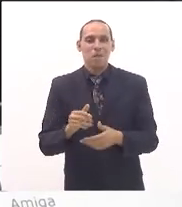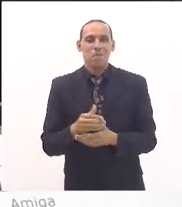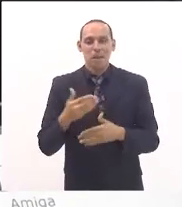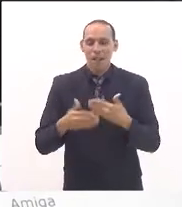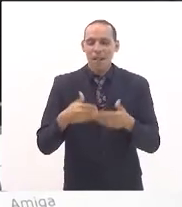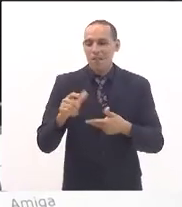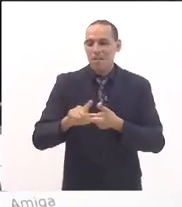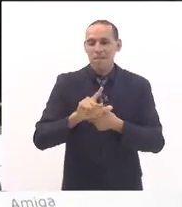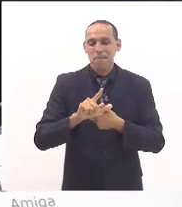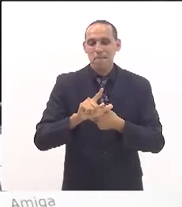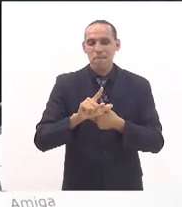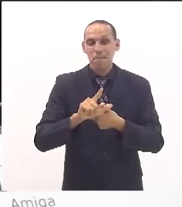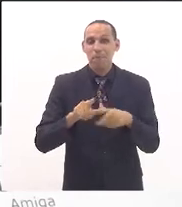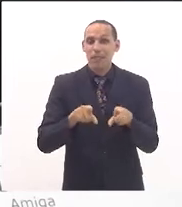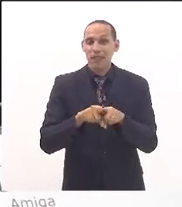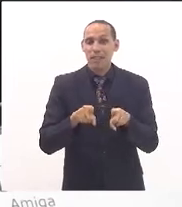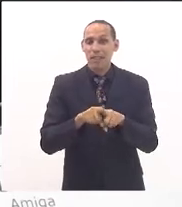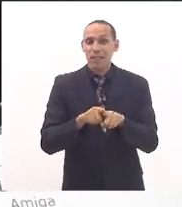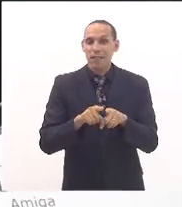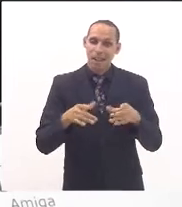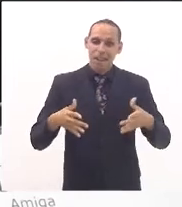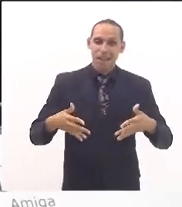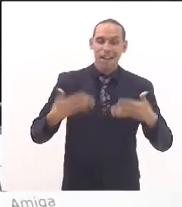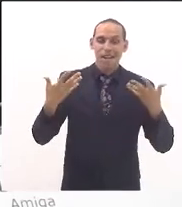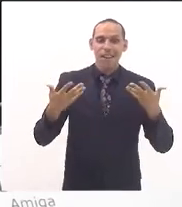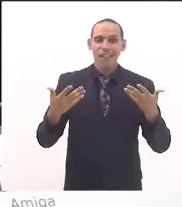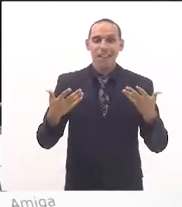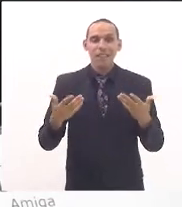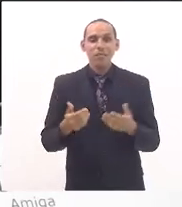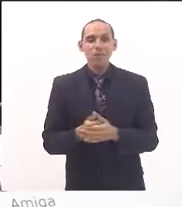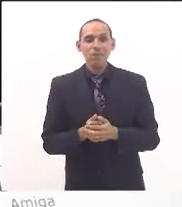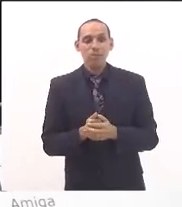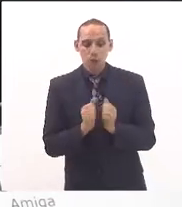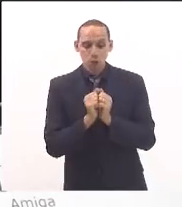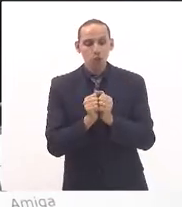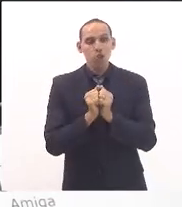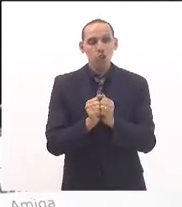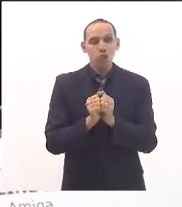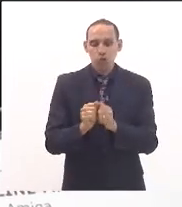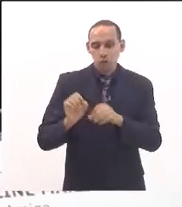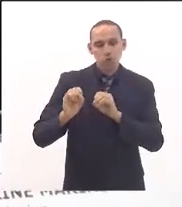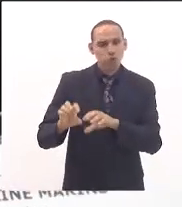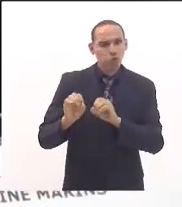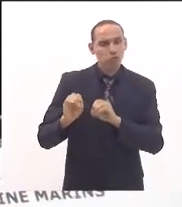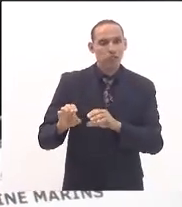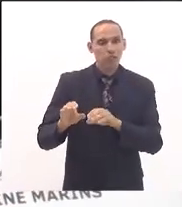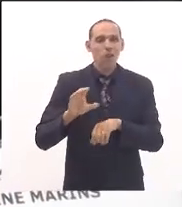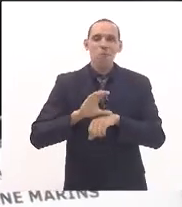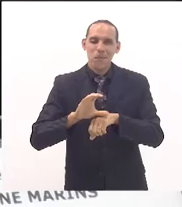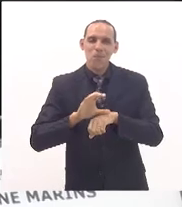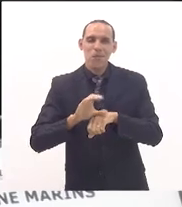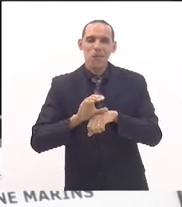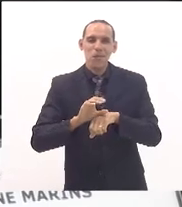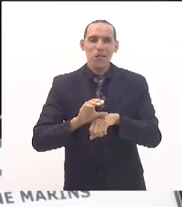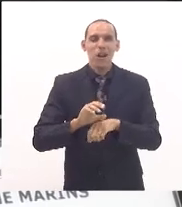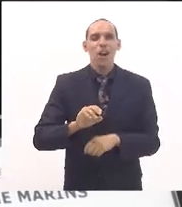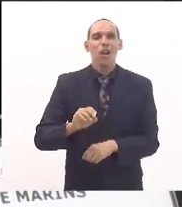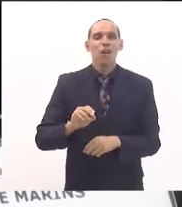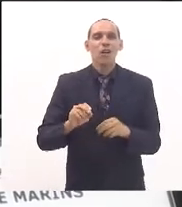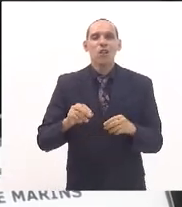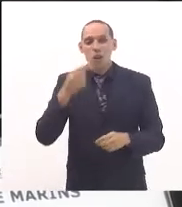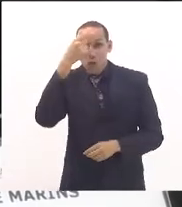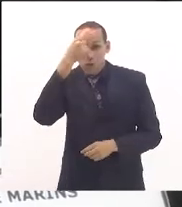tivemos também a alegria de como ministrar um curso na universidade de Oklahoma